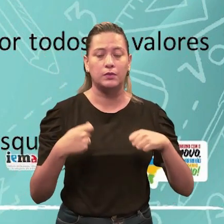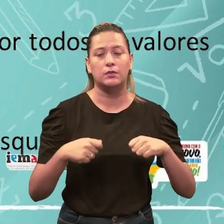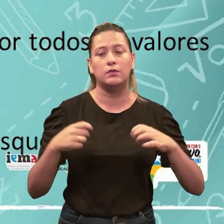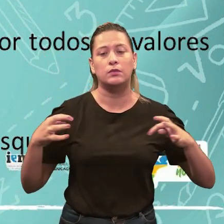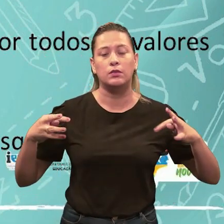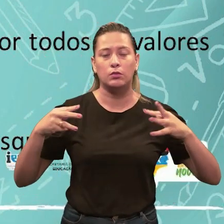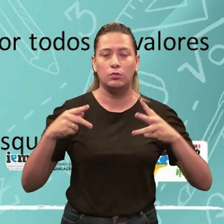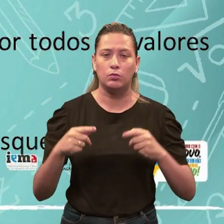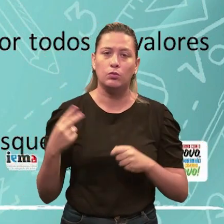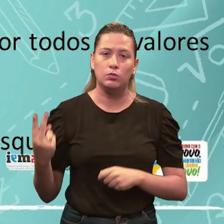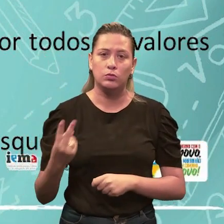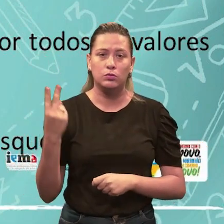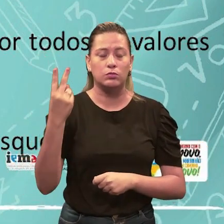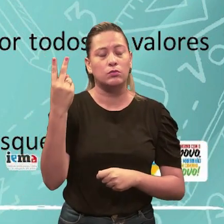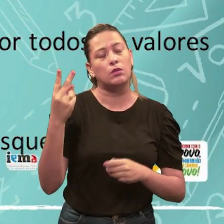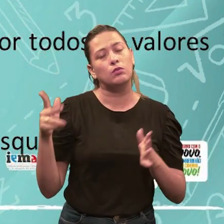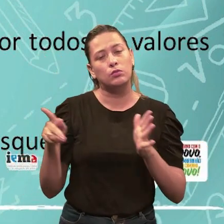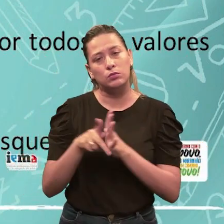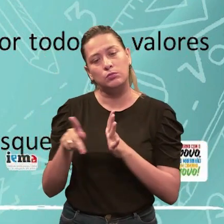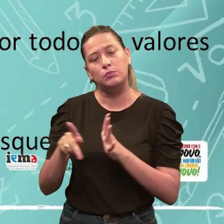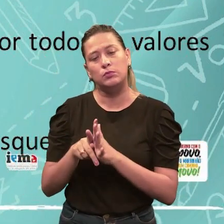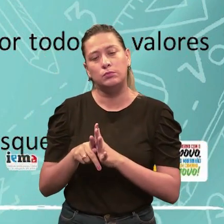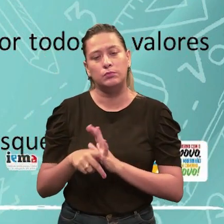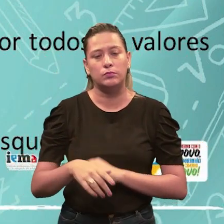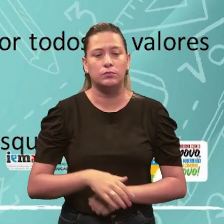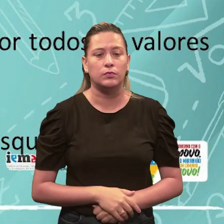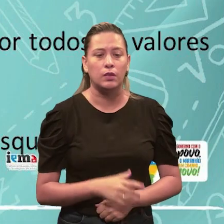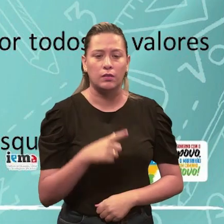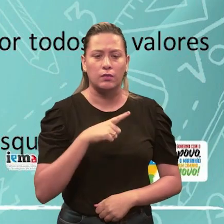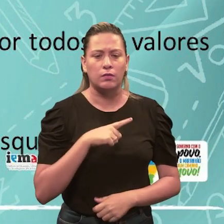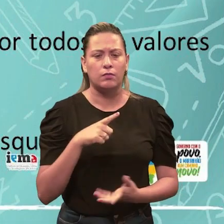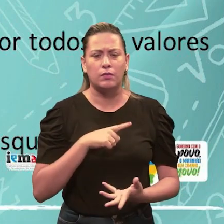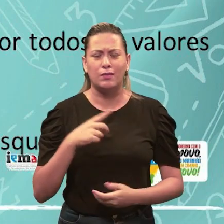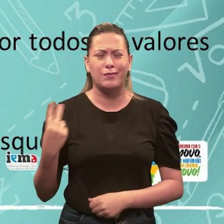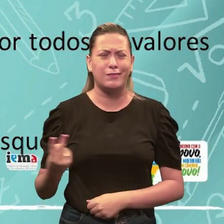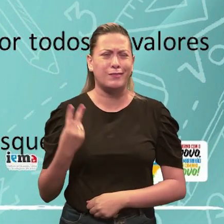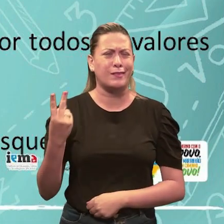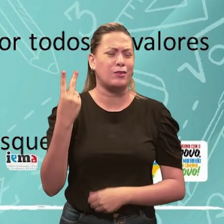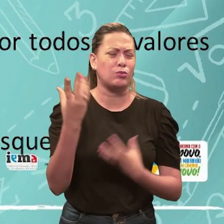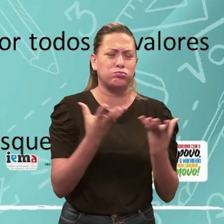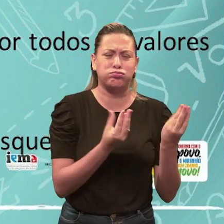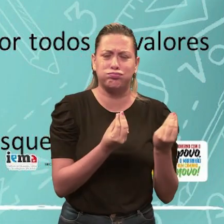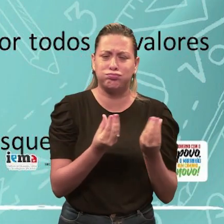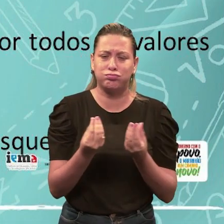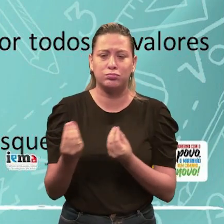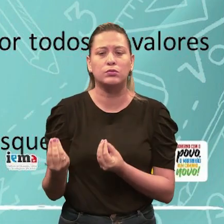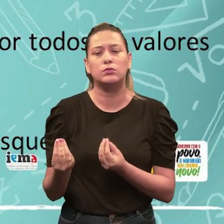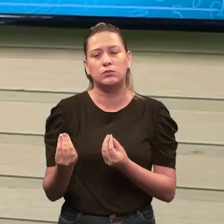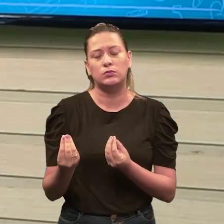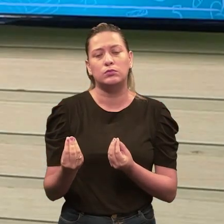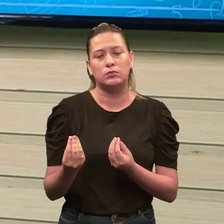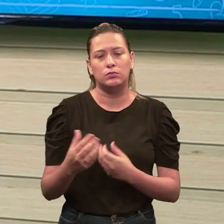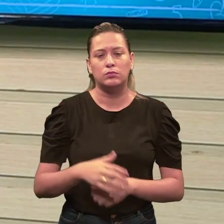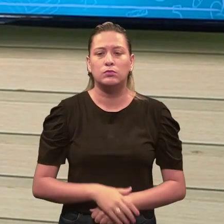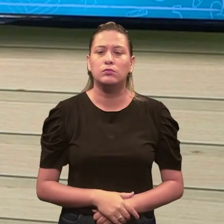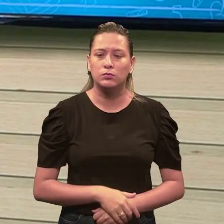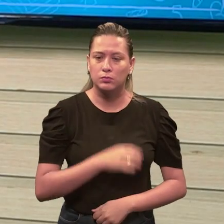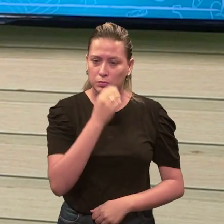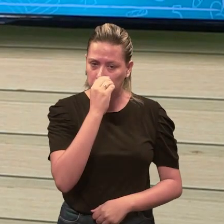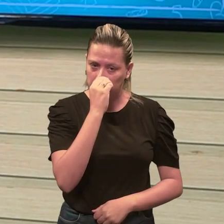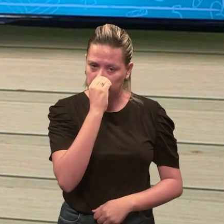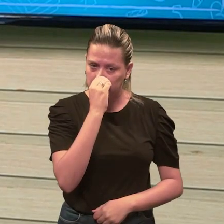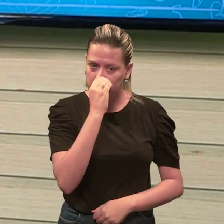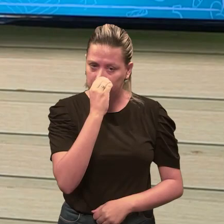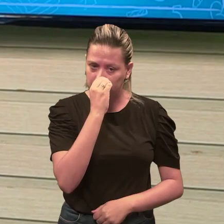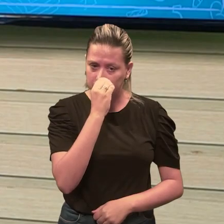todos os valores intermediários. Então, existem infinitos valores assumidos entre dois pontos quaisquer, né? Isso aqui a gente já viu